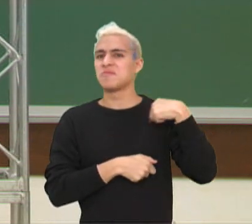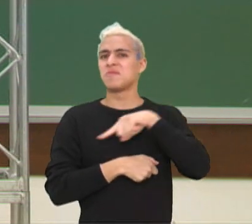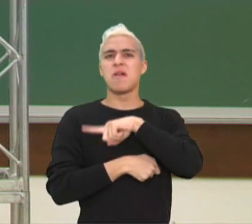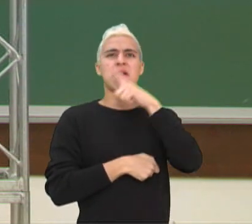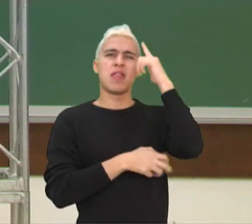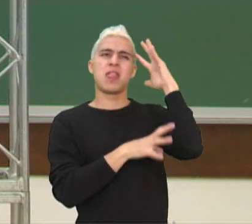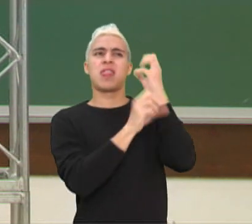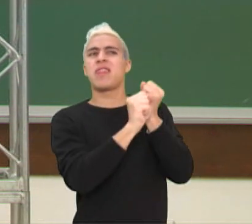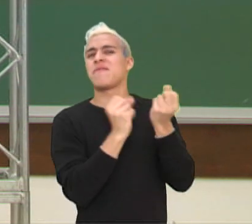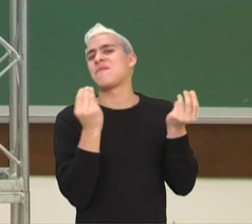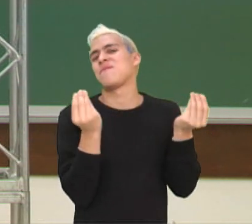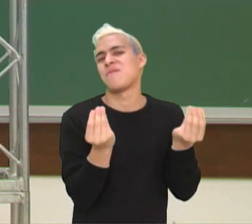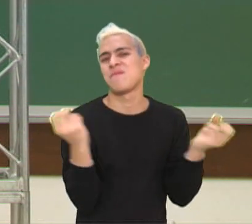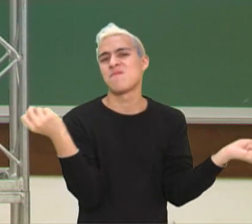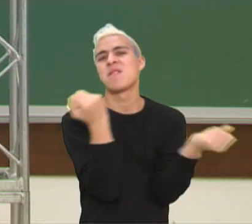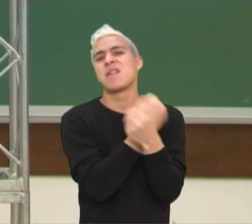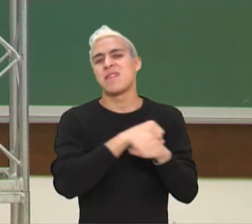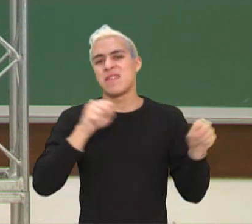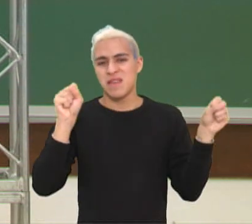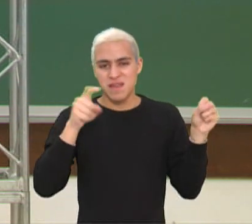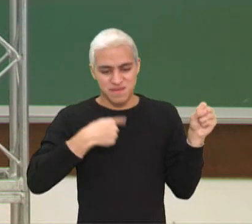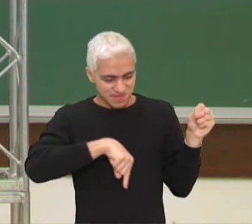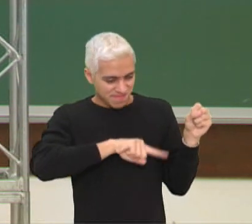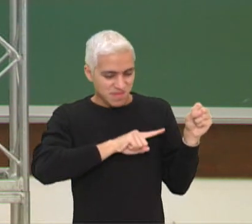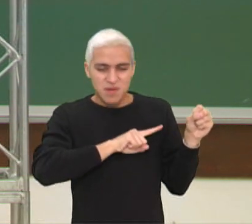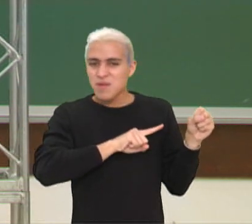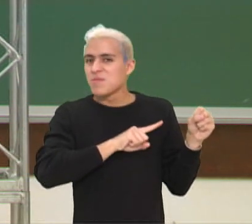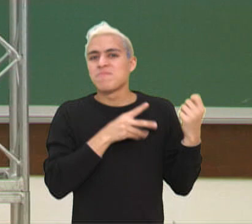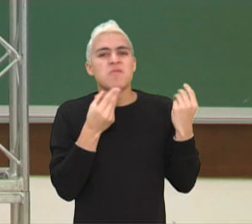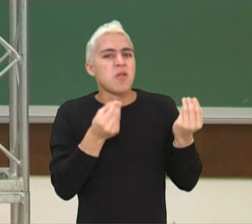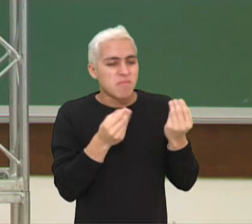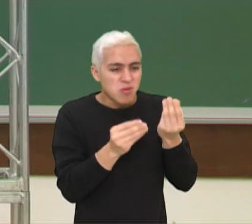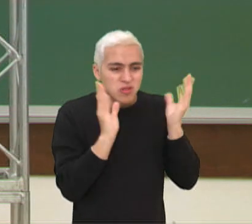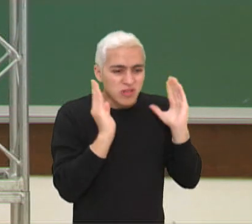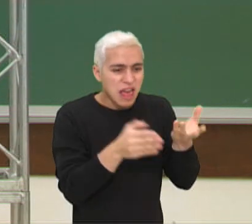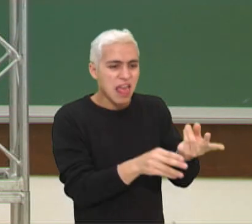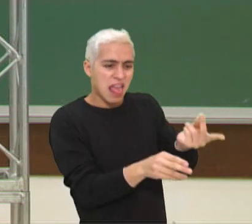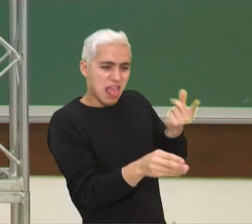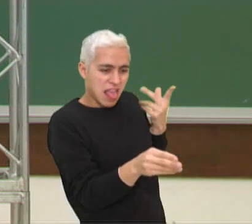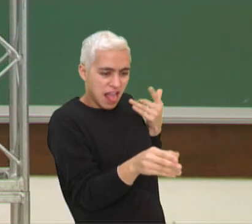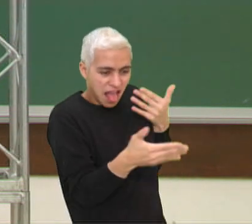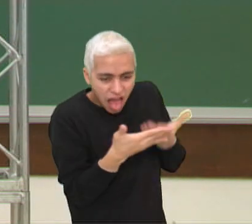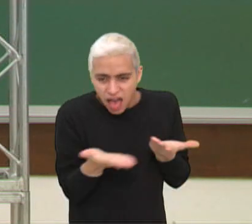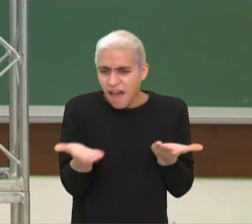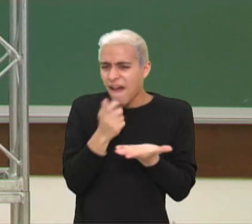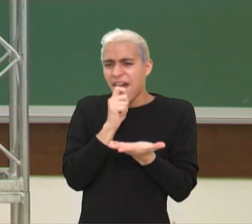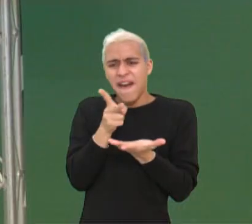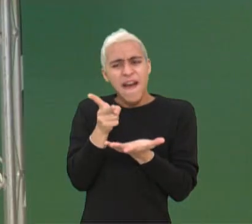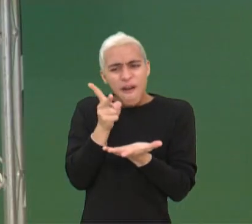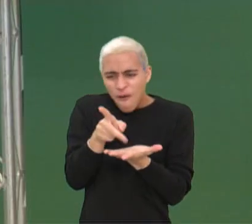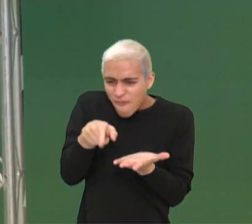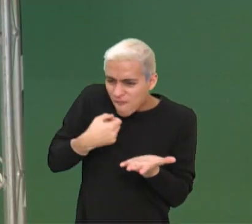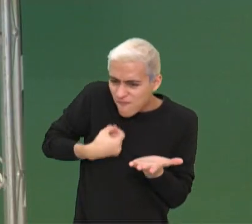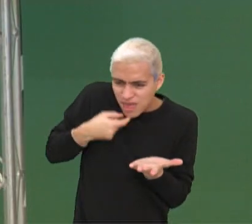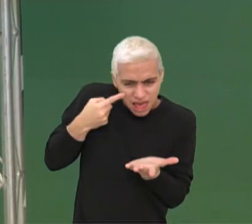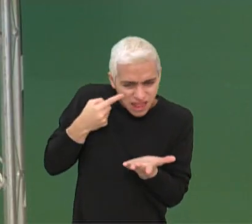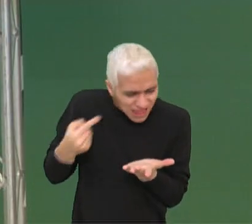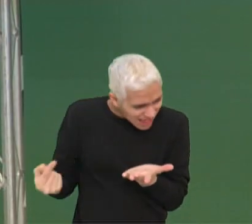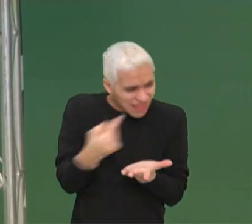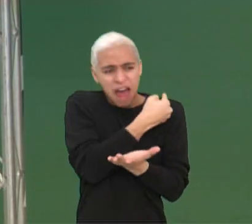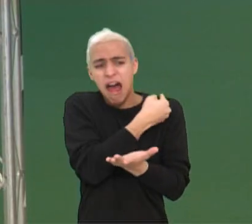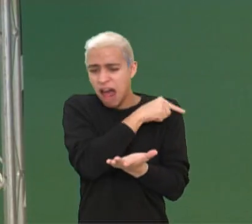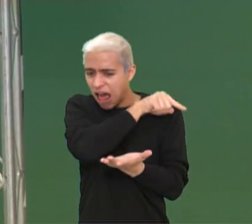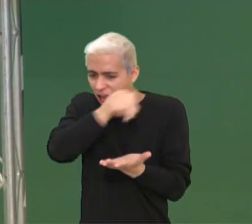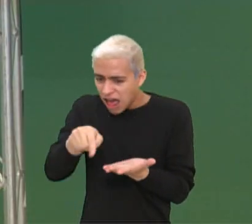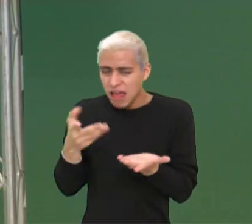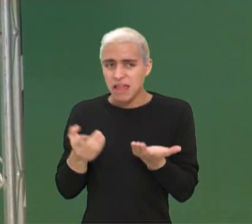de idade, Não tem nem noção de tempo, de alguns jogos vivem até hoje, Existem até hoje. O Sené,